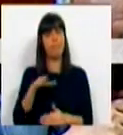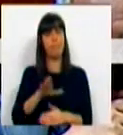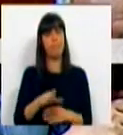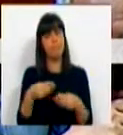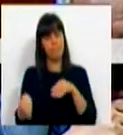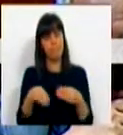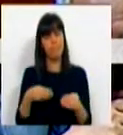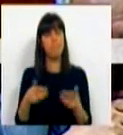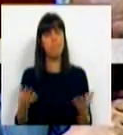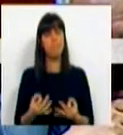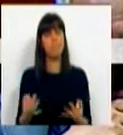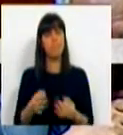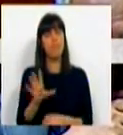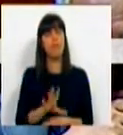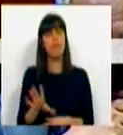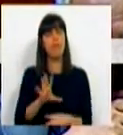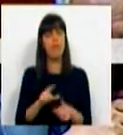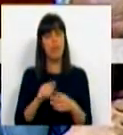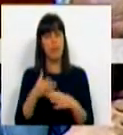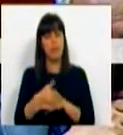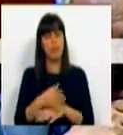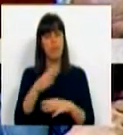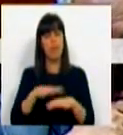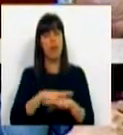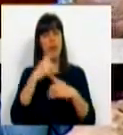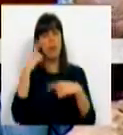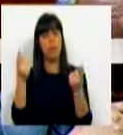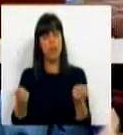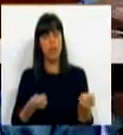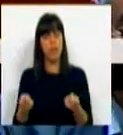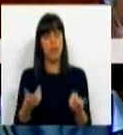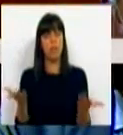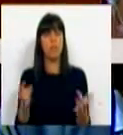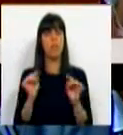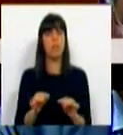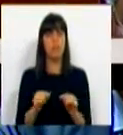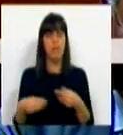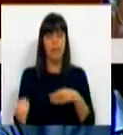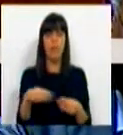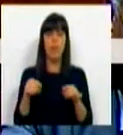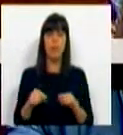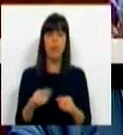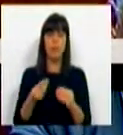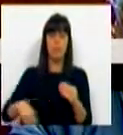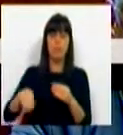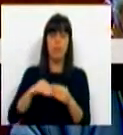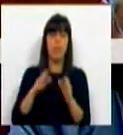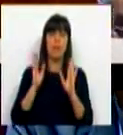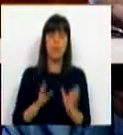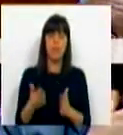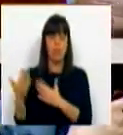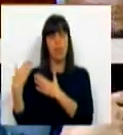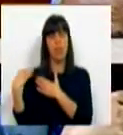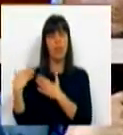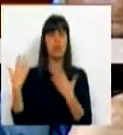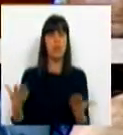da flexibilização da forma como a administração pública é gerida. Esta flexibilização acrescida tem que ser